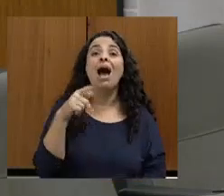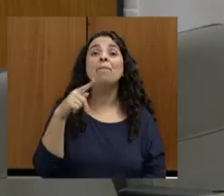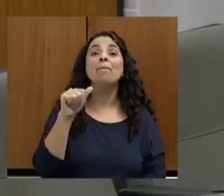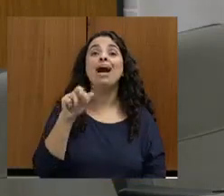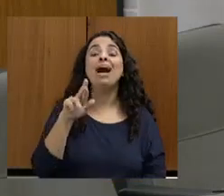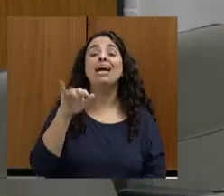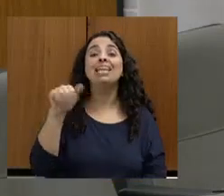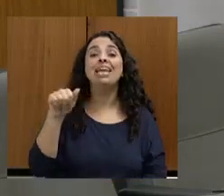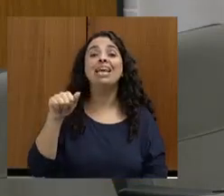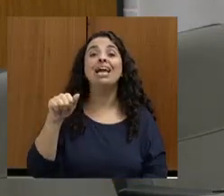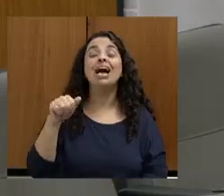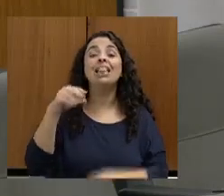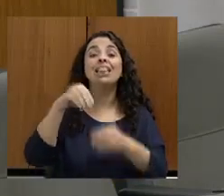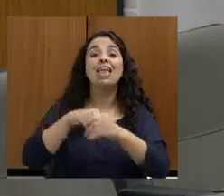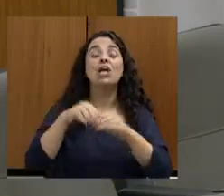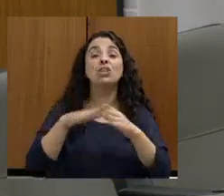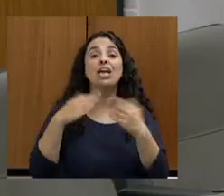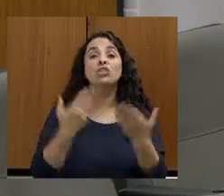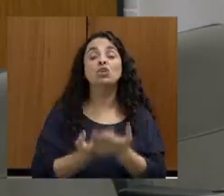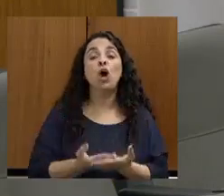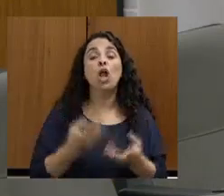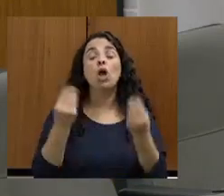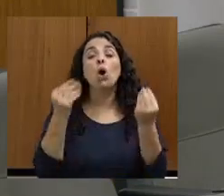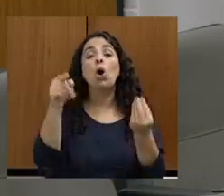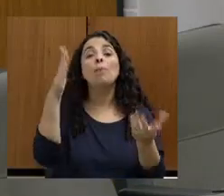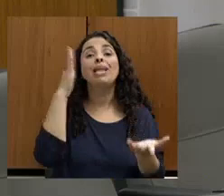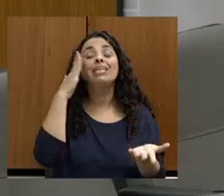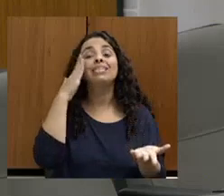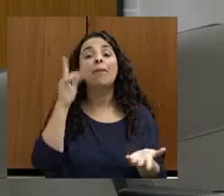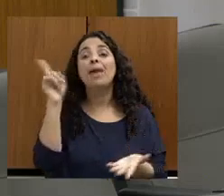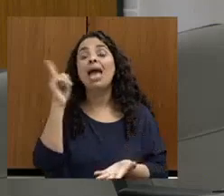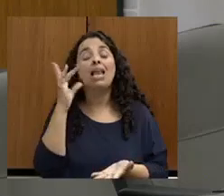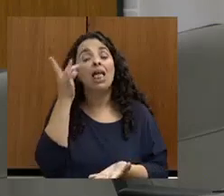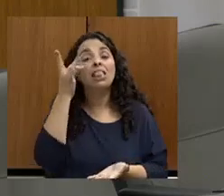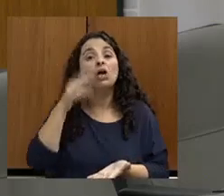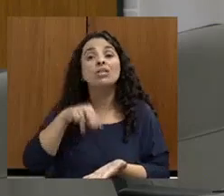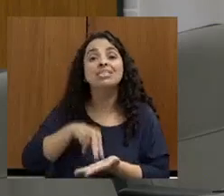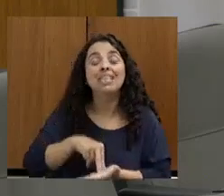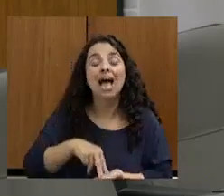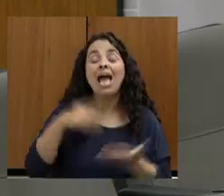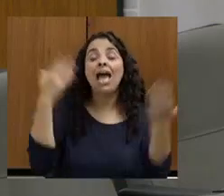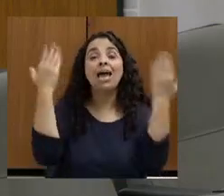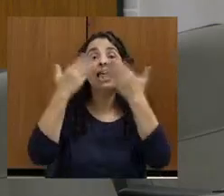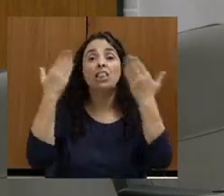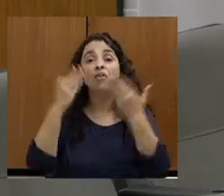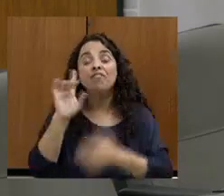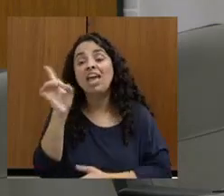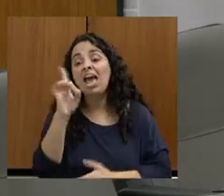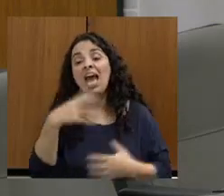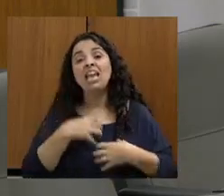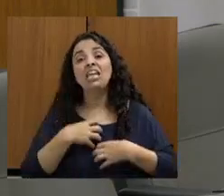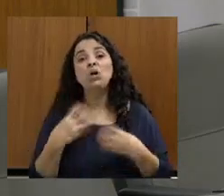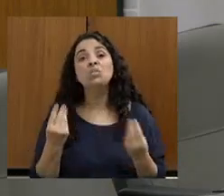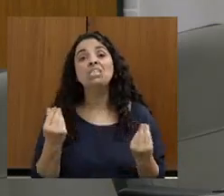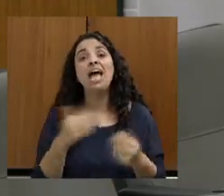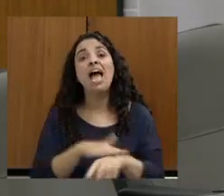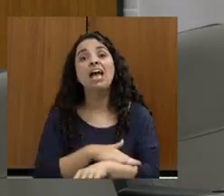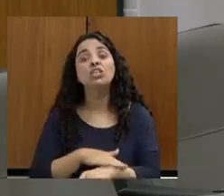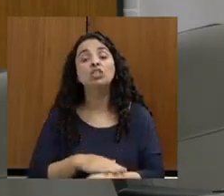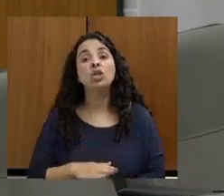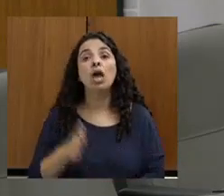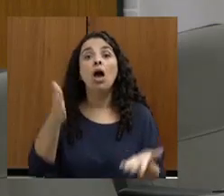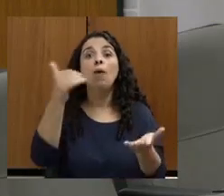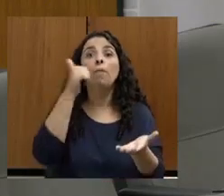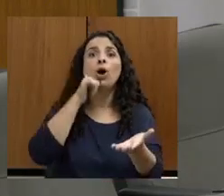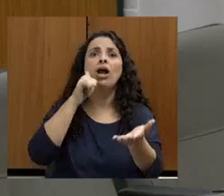Como é que ela sabe? Ela não está lá, ela não vê, ela não sente. Mulher, pelo